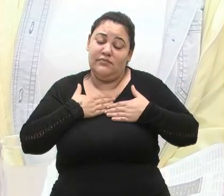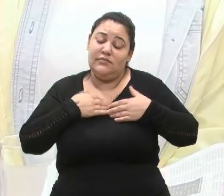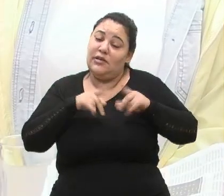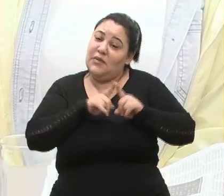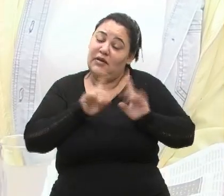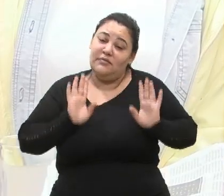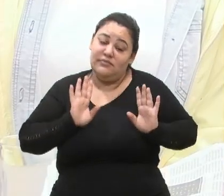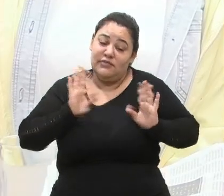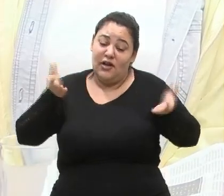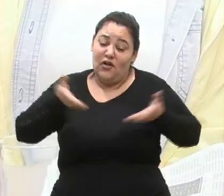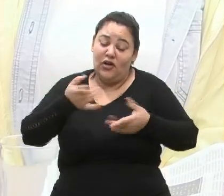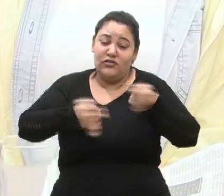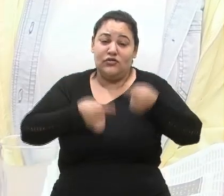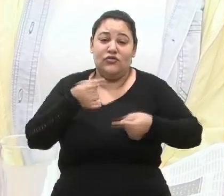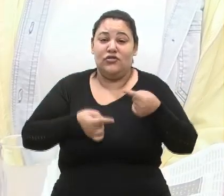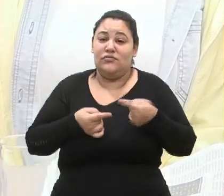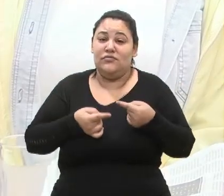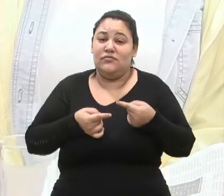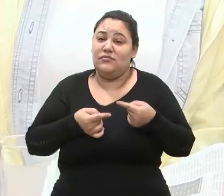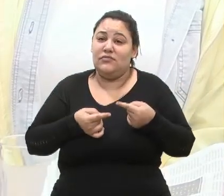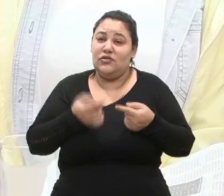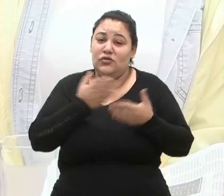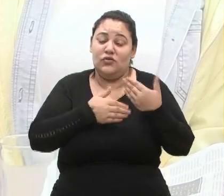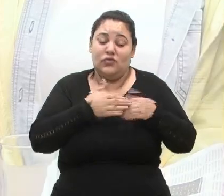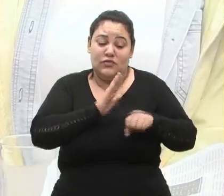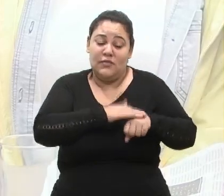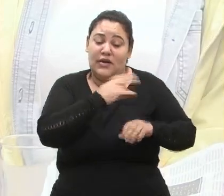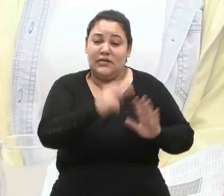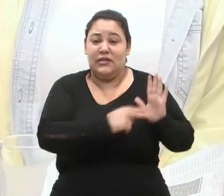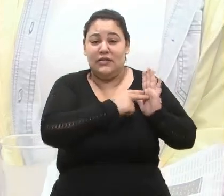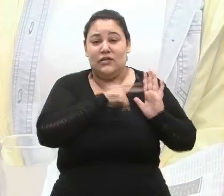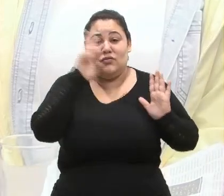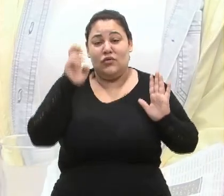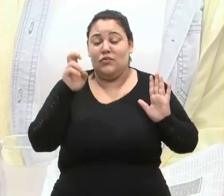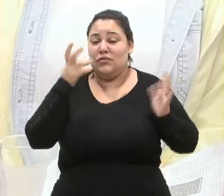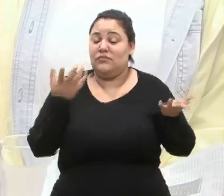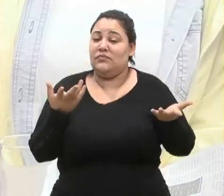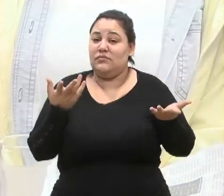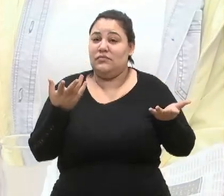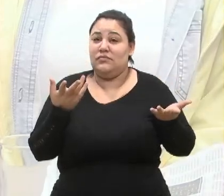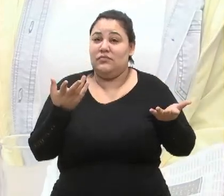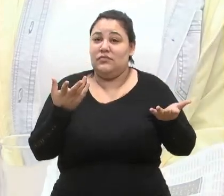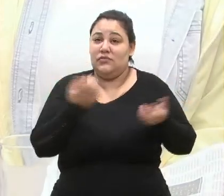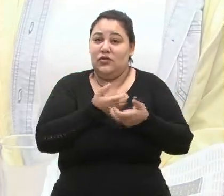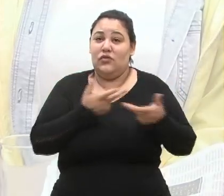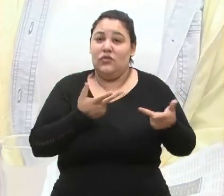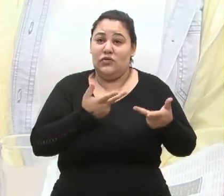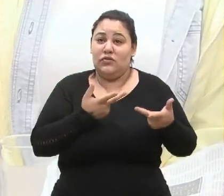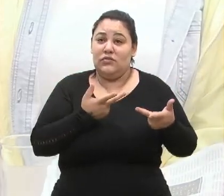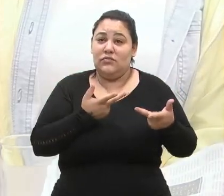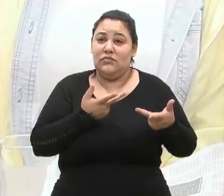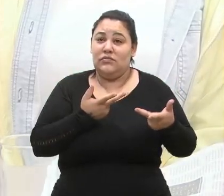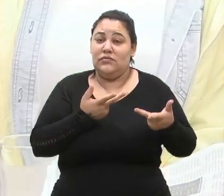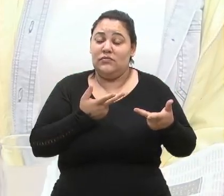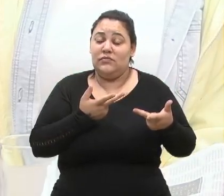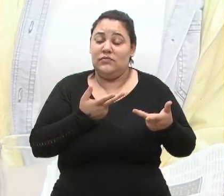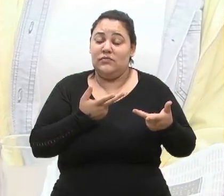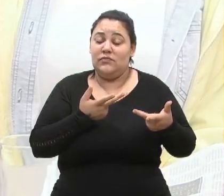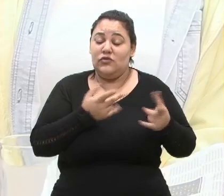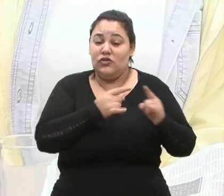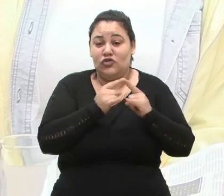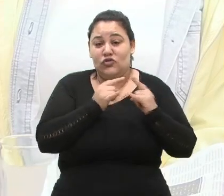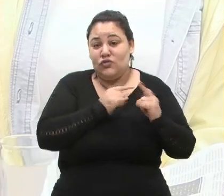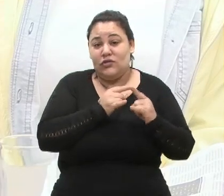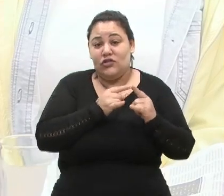vamos discutir exatamente, que todo mundo vai ser mais atento sobre esses pareceres consultivos dos institutos que vão ser questionados com